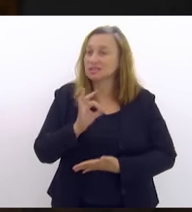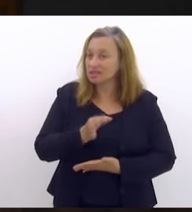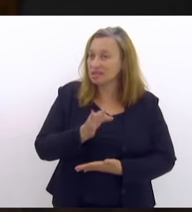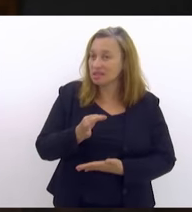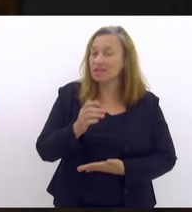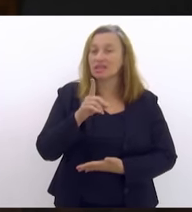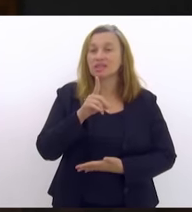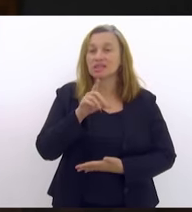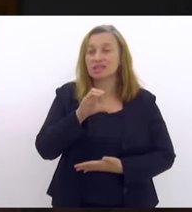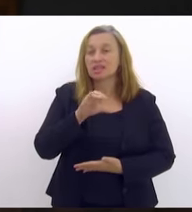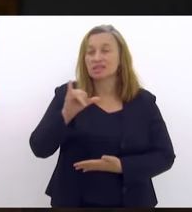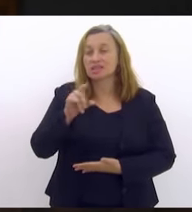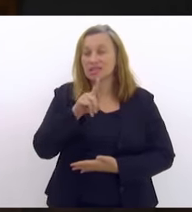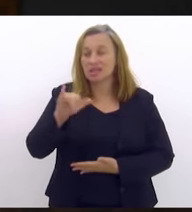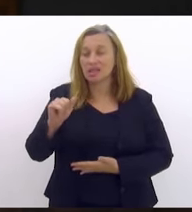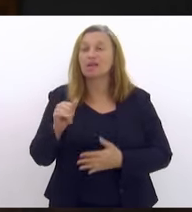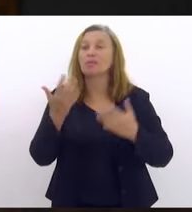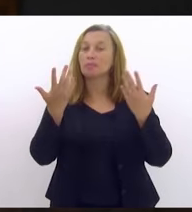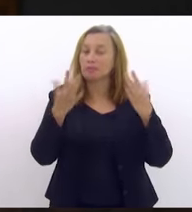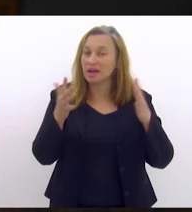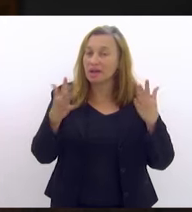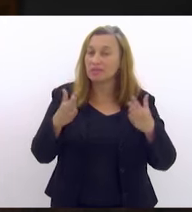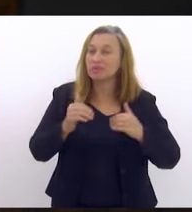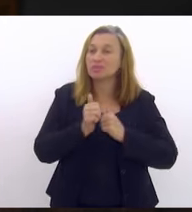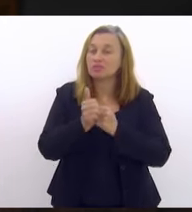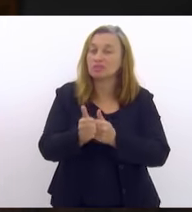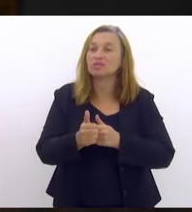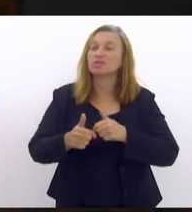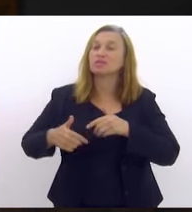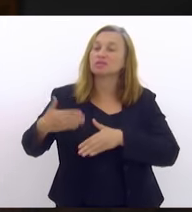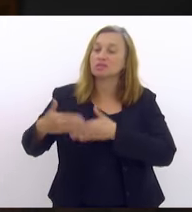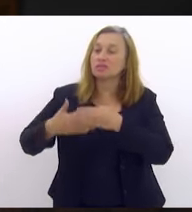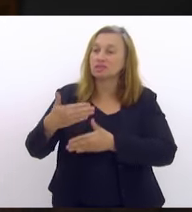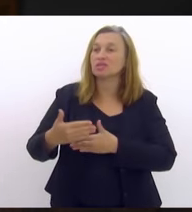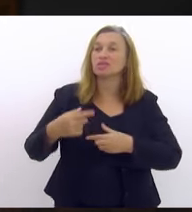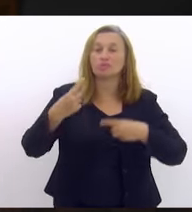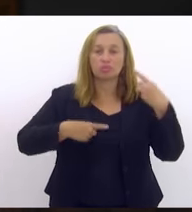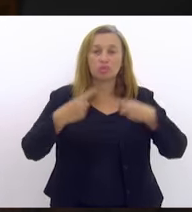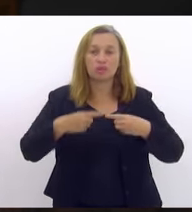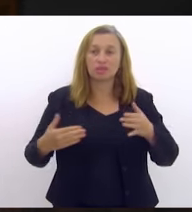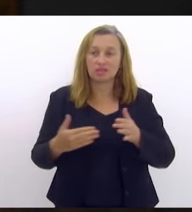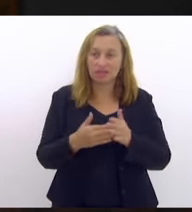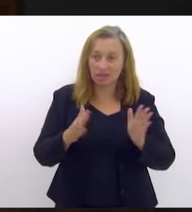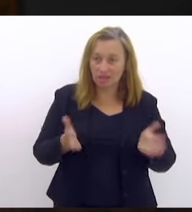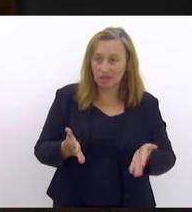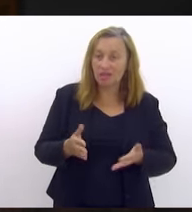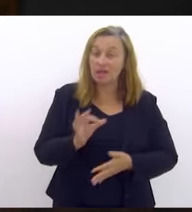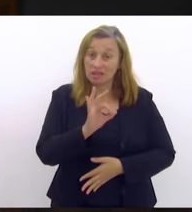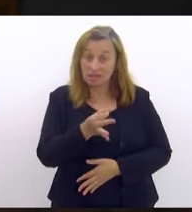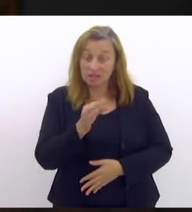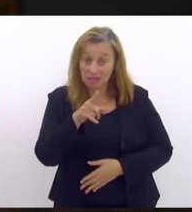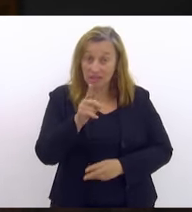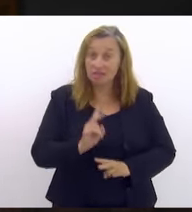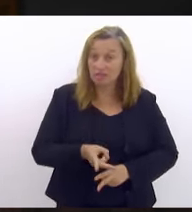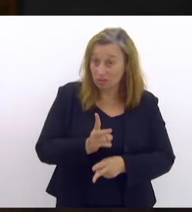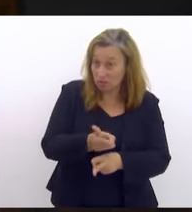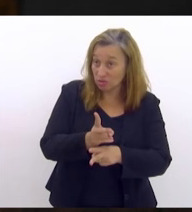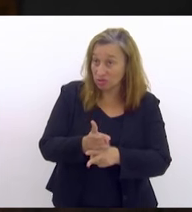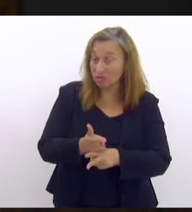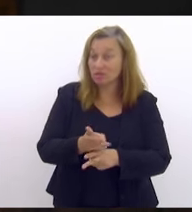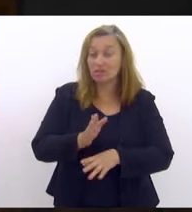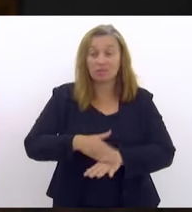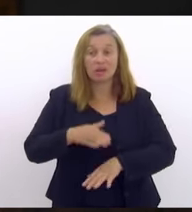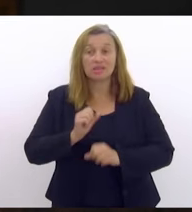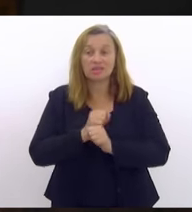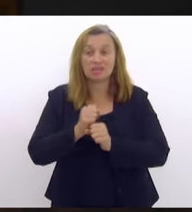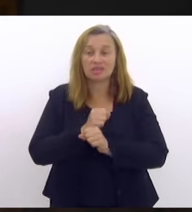Cecília, parabéns pela condução da sua trajetória política até aqui. Eu tenho certeza que vai continuar por muitos mais